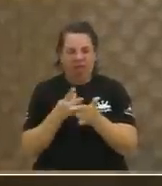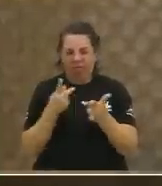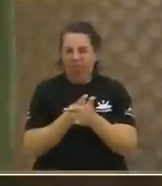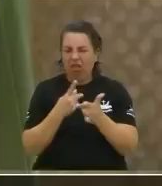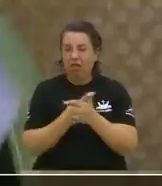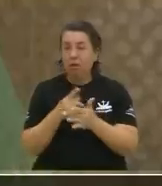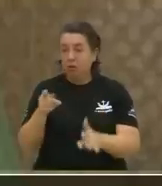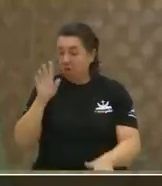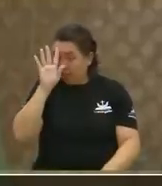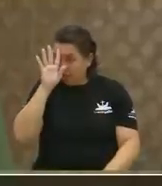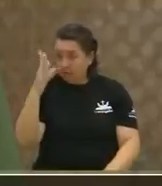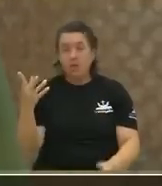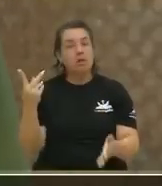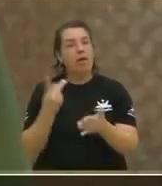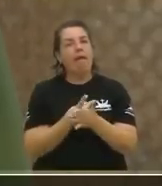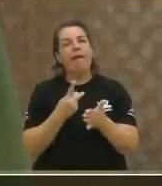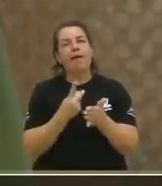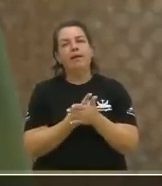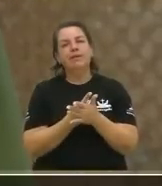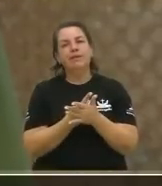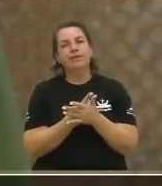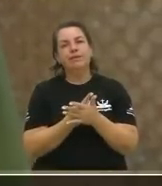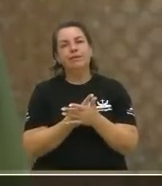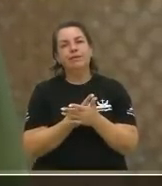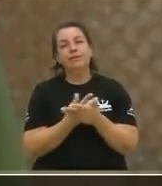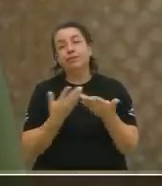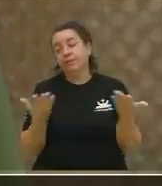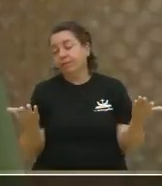Suas decisões foram erradas.